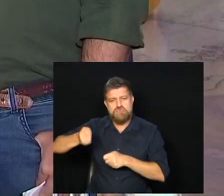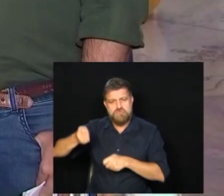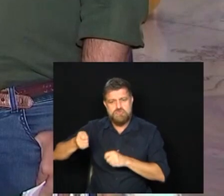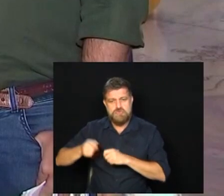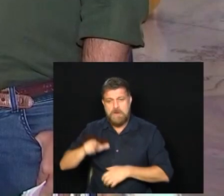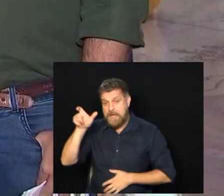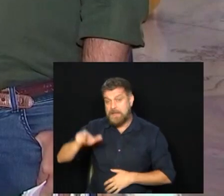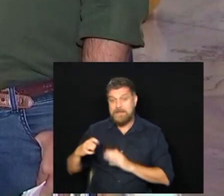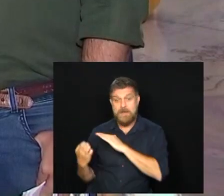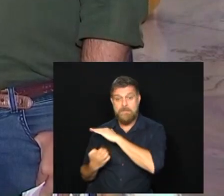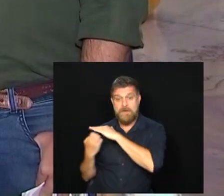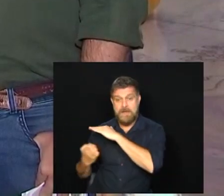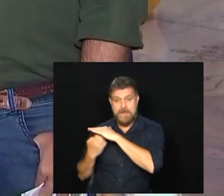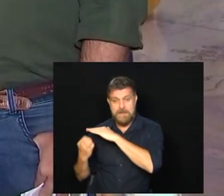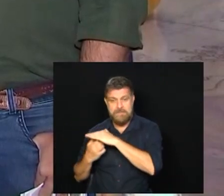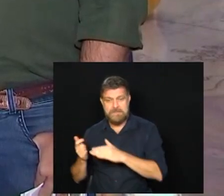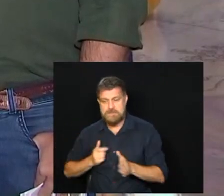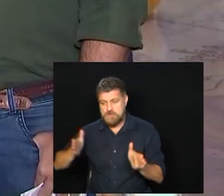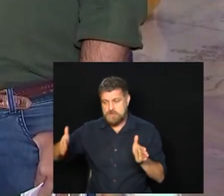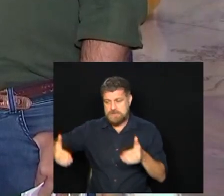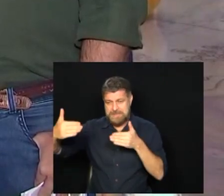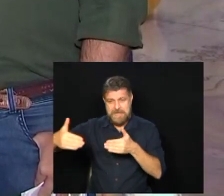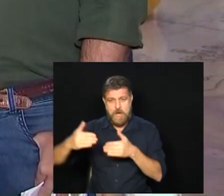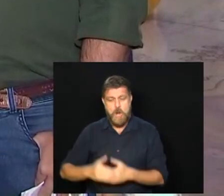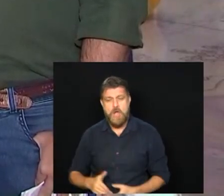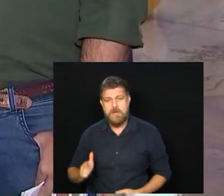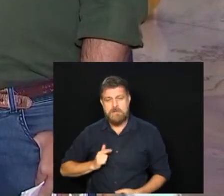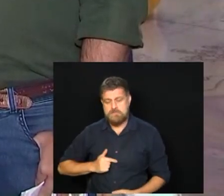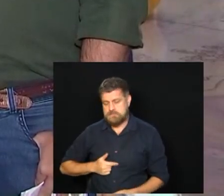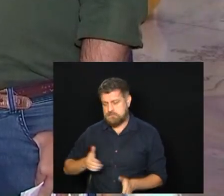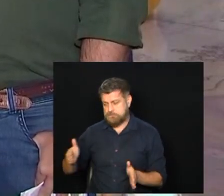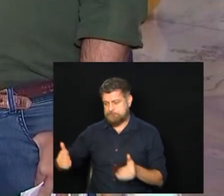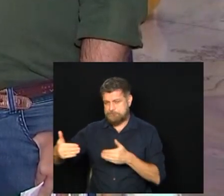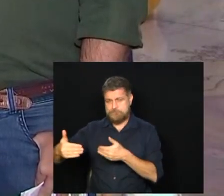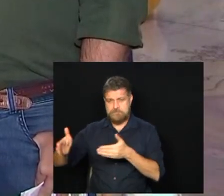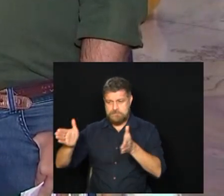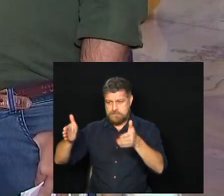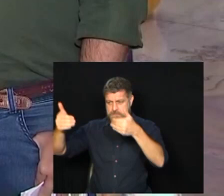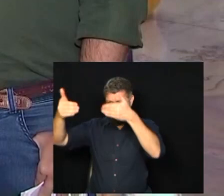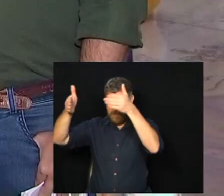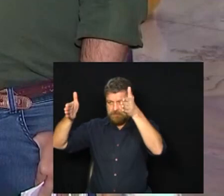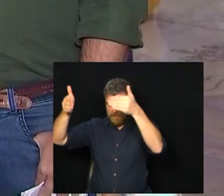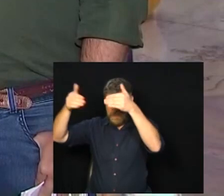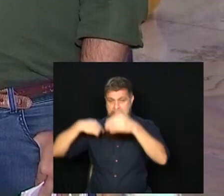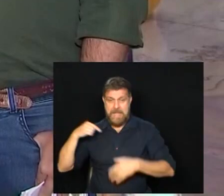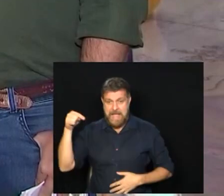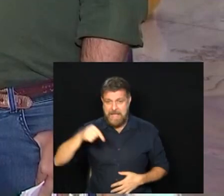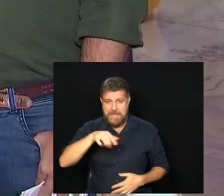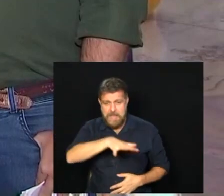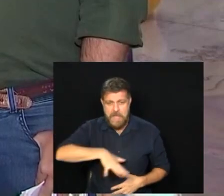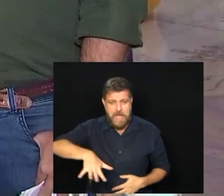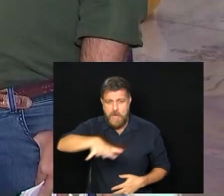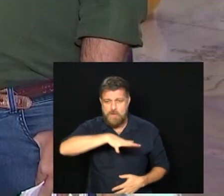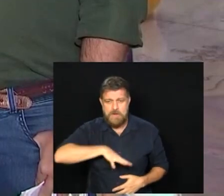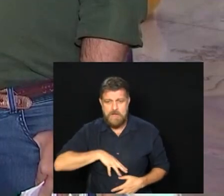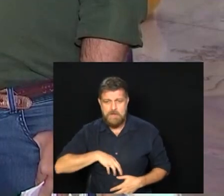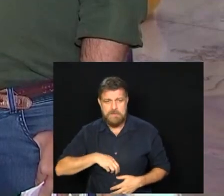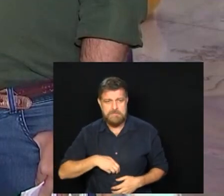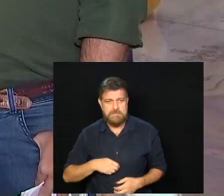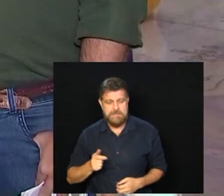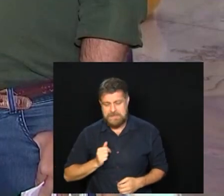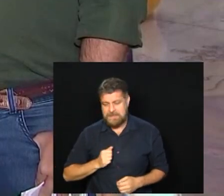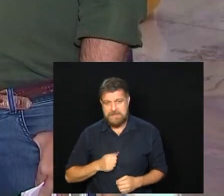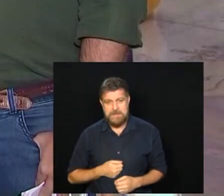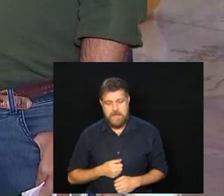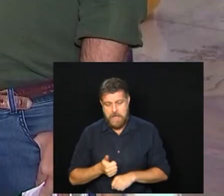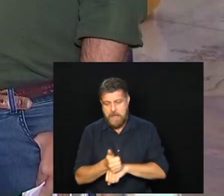ele tem uma empresa de containers. Então a gente montou isso aqui para ser um caldeirão de